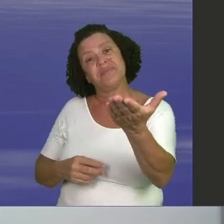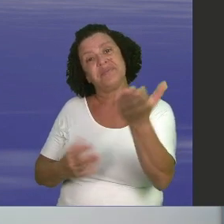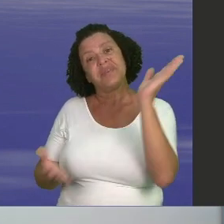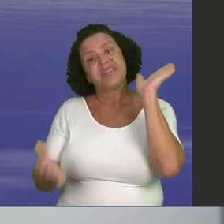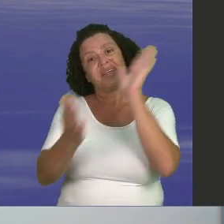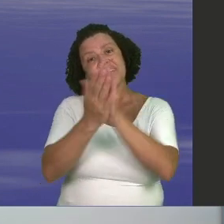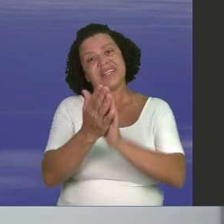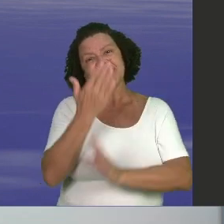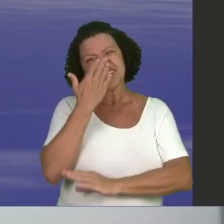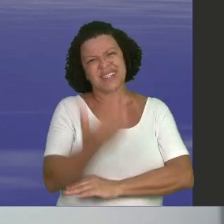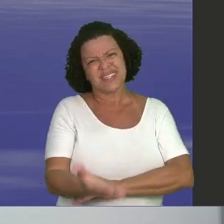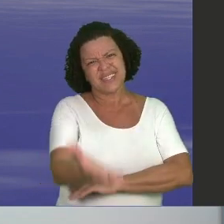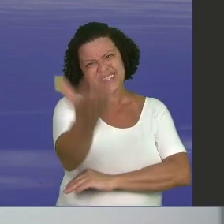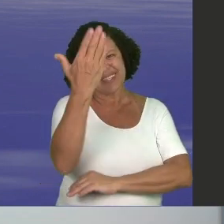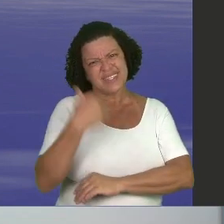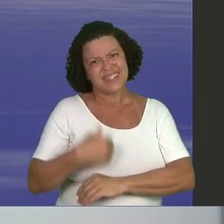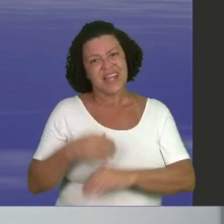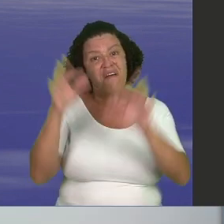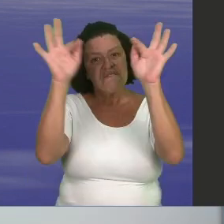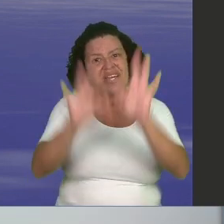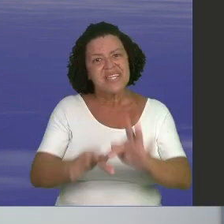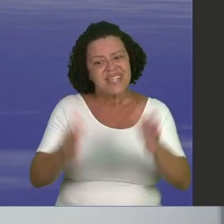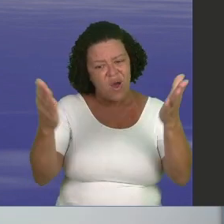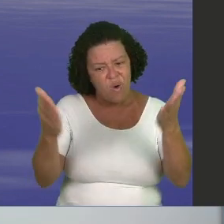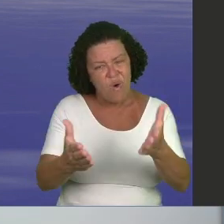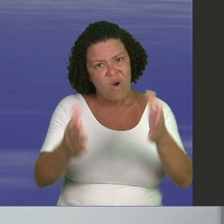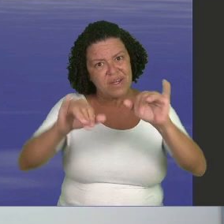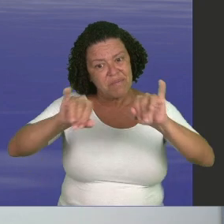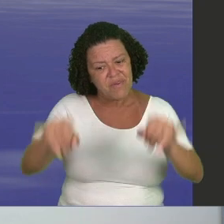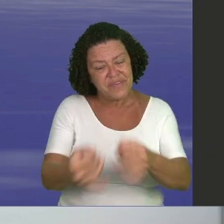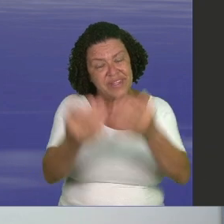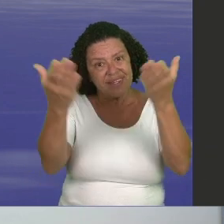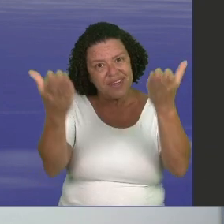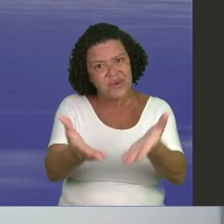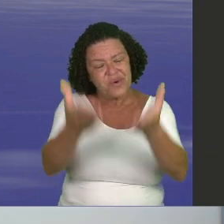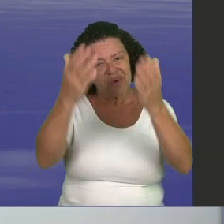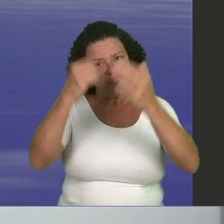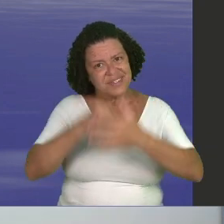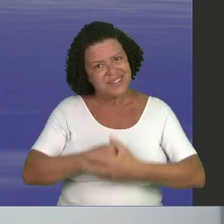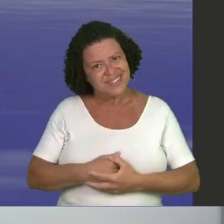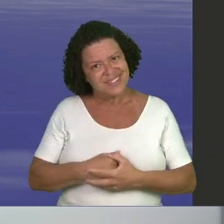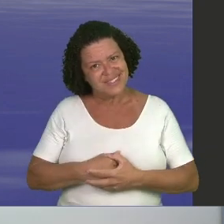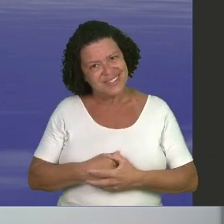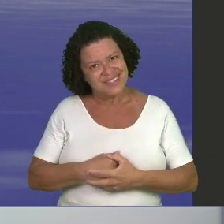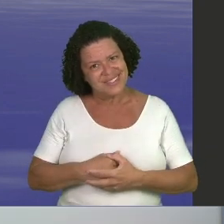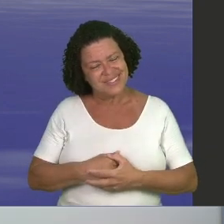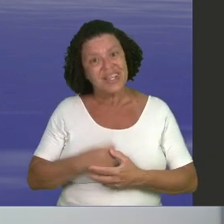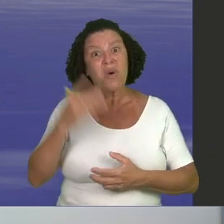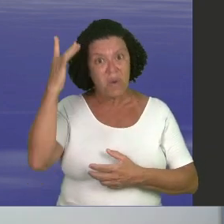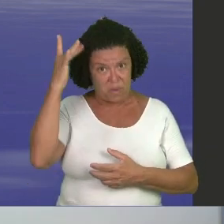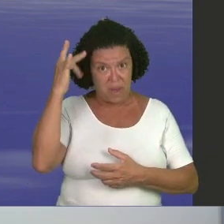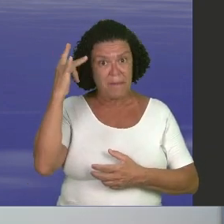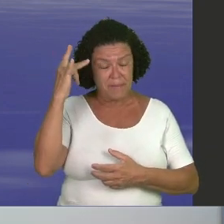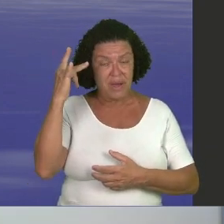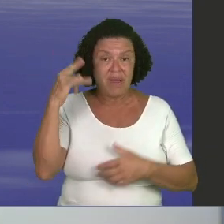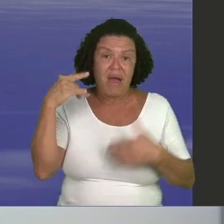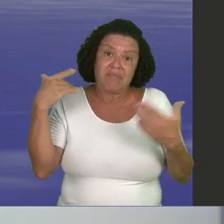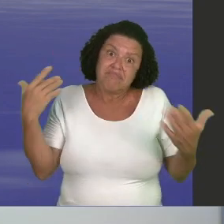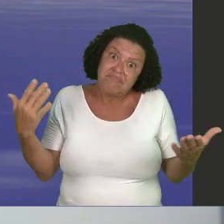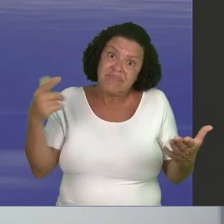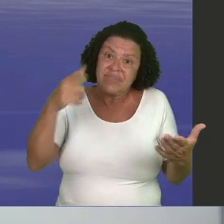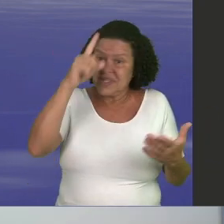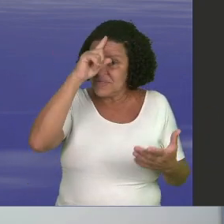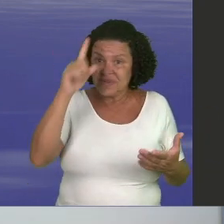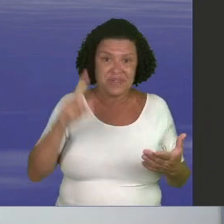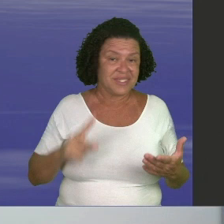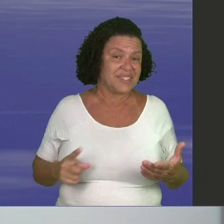adiante. Você tem que ser feliz hoje, você tem que aproveitar o hoje, porque o amanhã é o amanhã. Eu